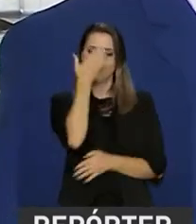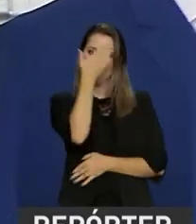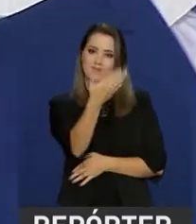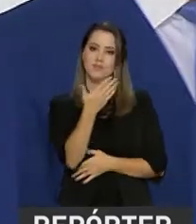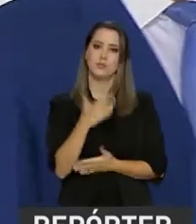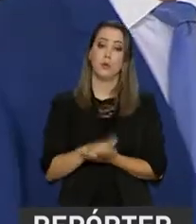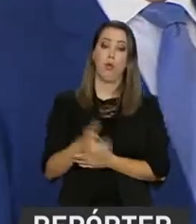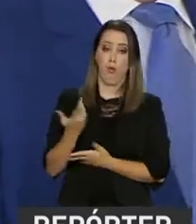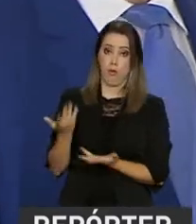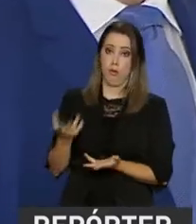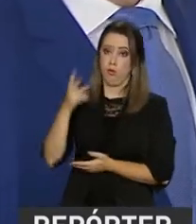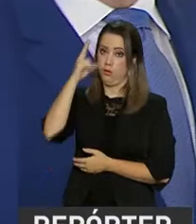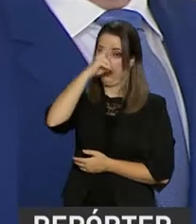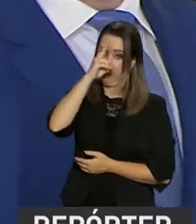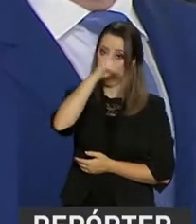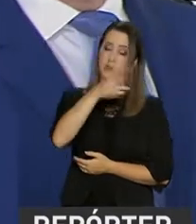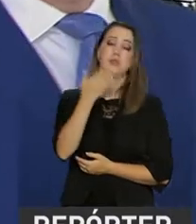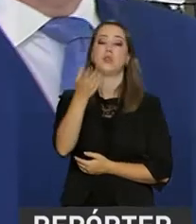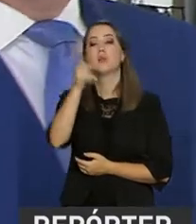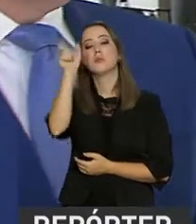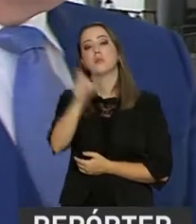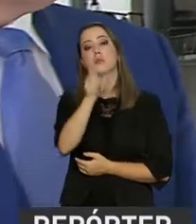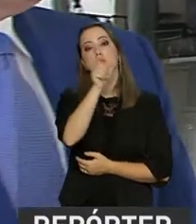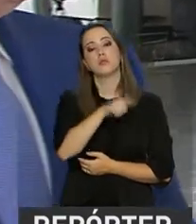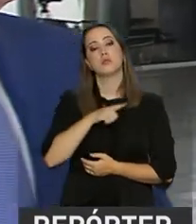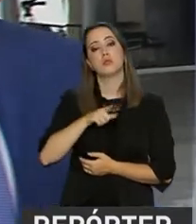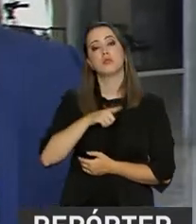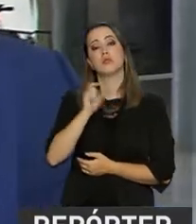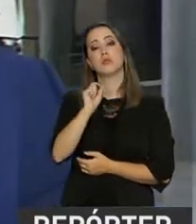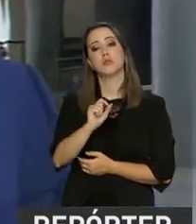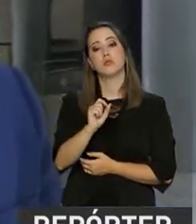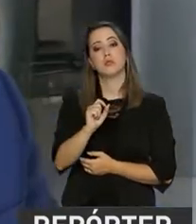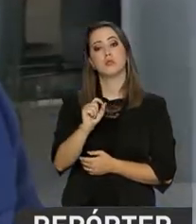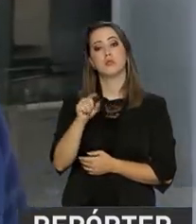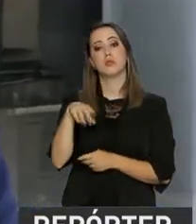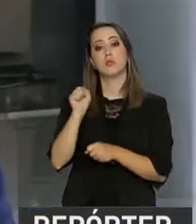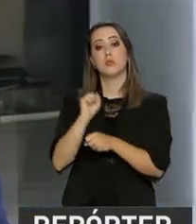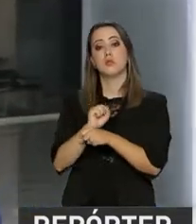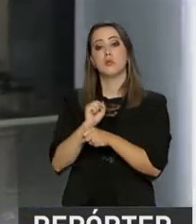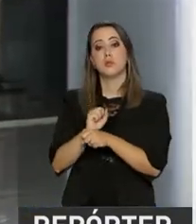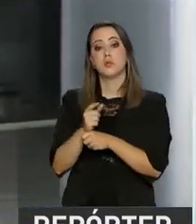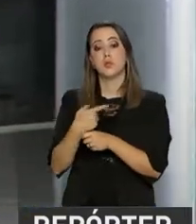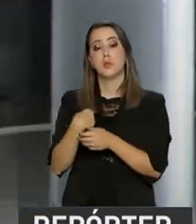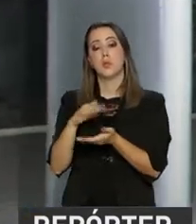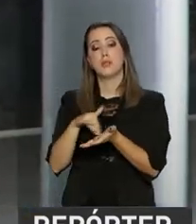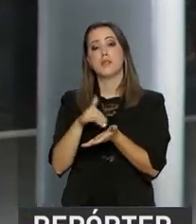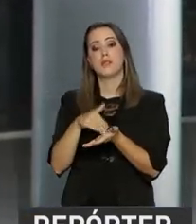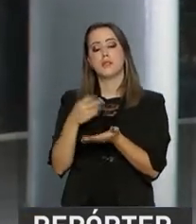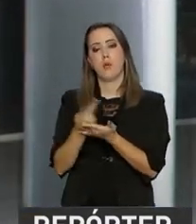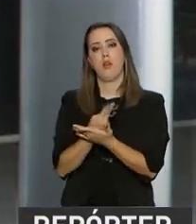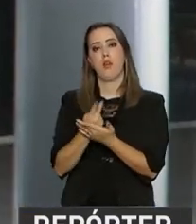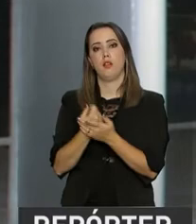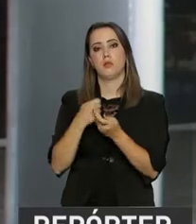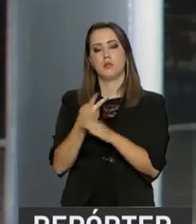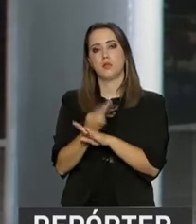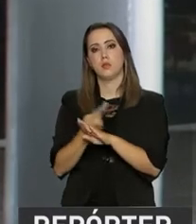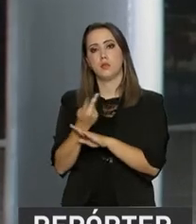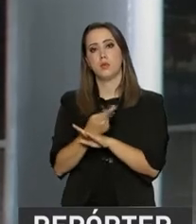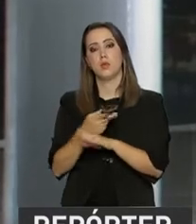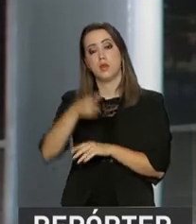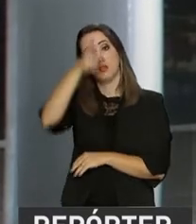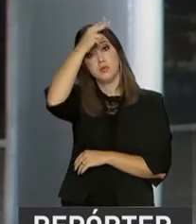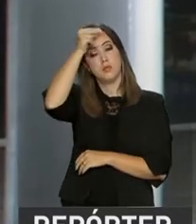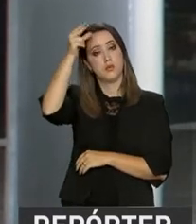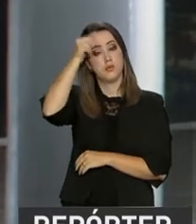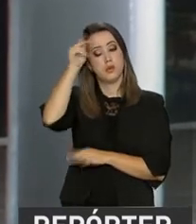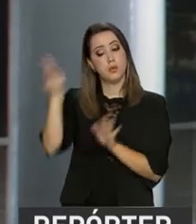obrigado. Lembrando que as pessoas que tiveram o benefício suspenso por inconsistência cadastral devem procurar as